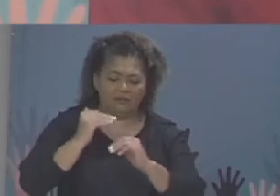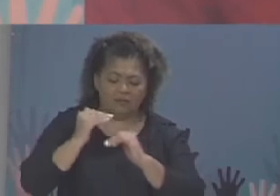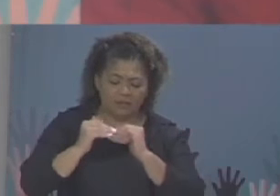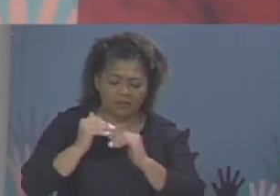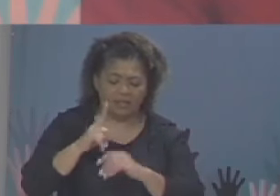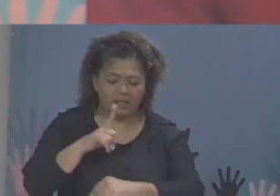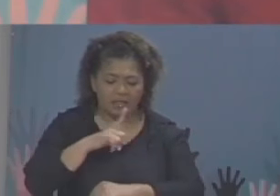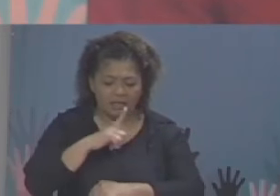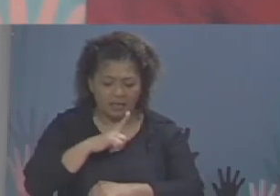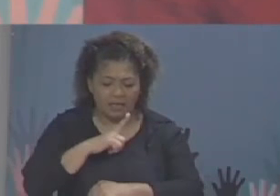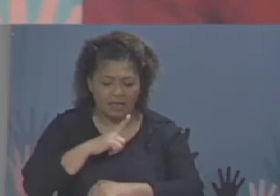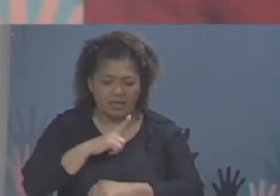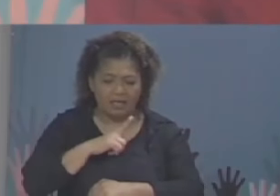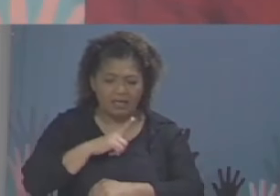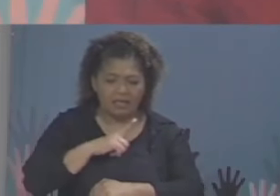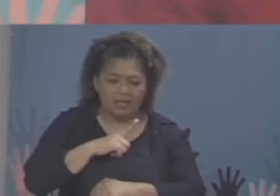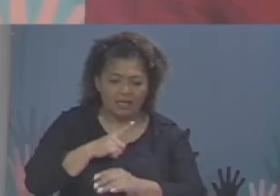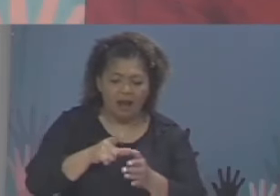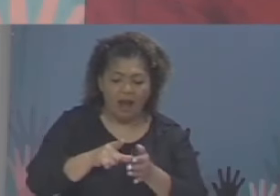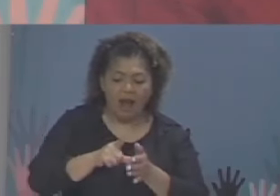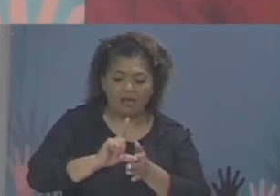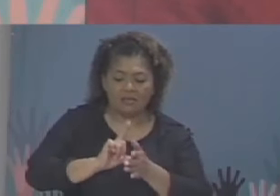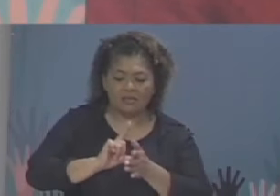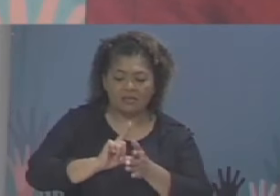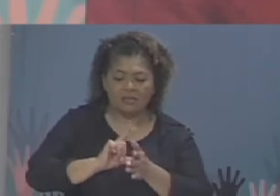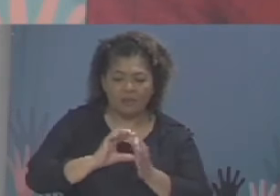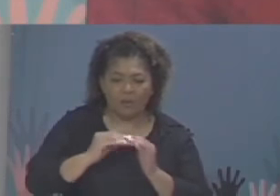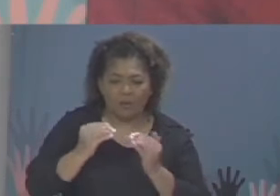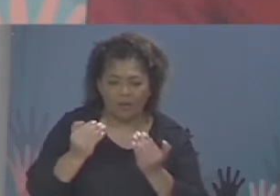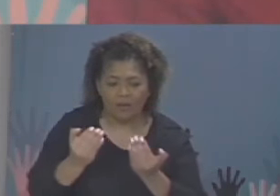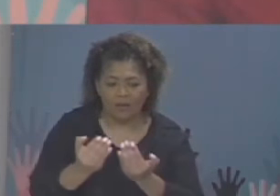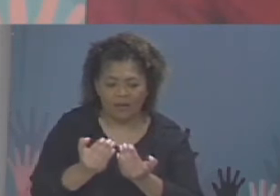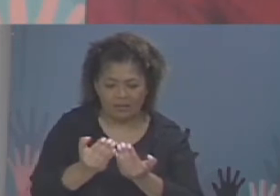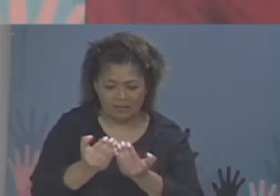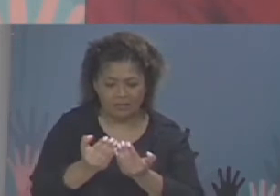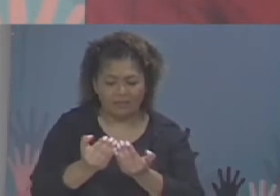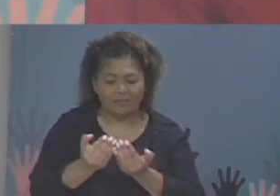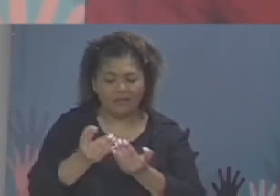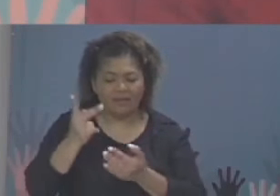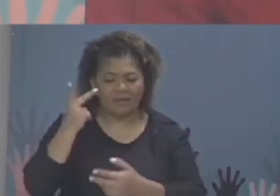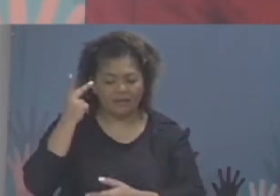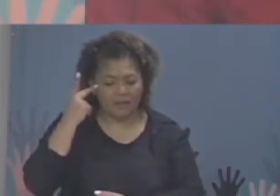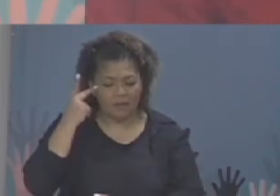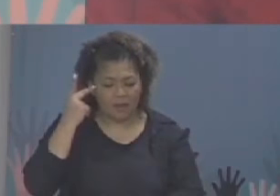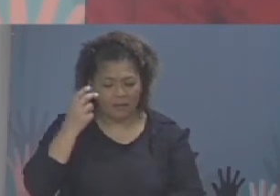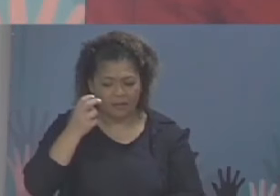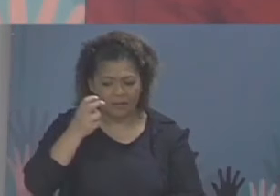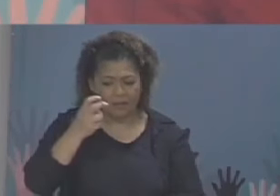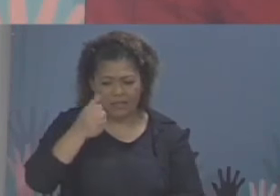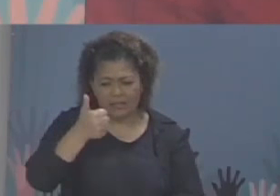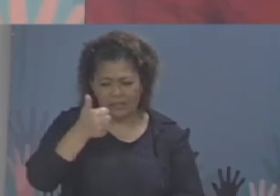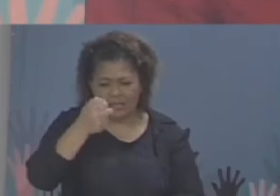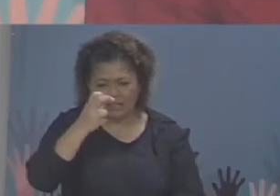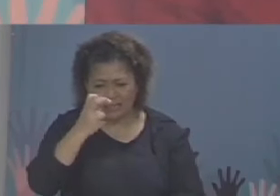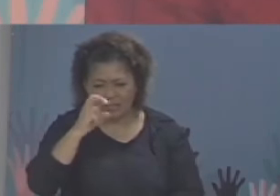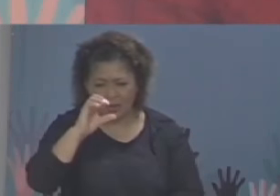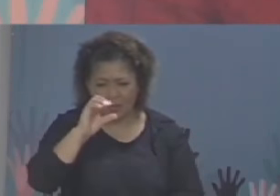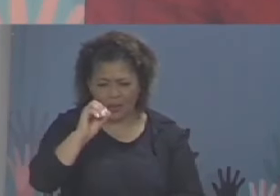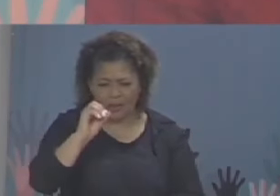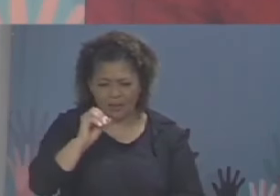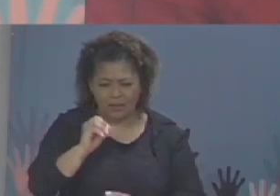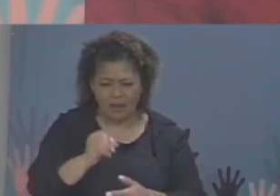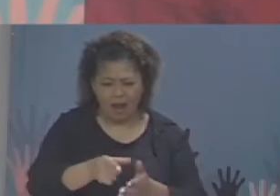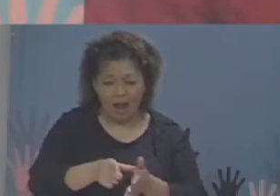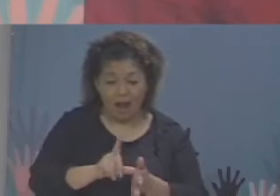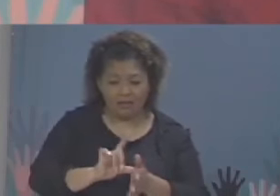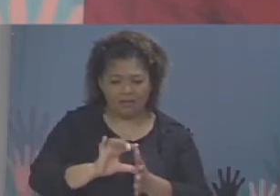que tem os pré-congressos. Nesse ano nós fizemos, só no estado de São Paulo, mais de 150 pré-congressos. Na verdade, esse número é